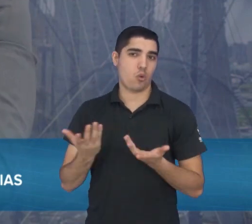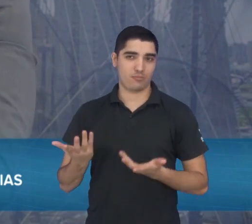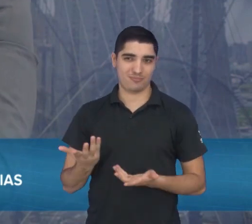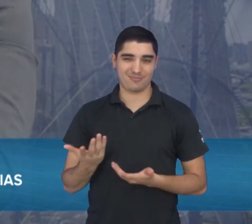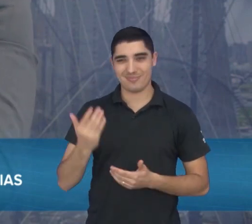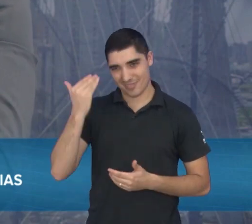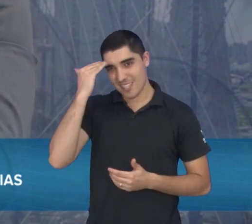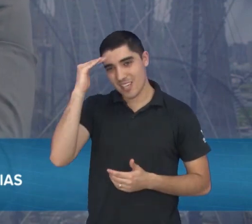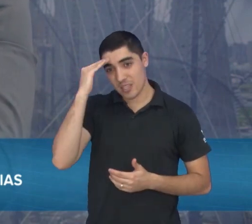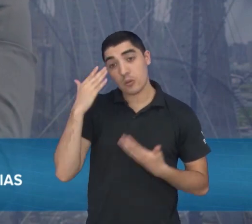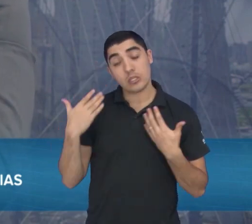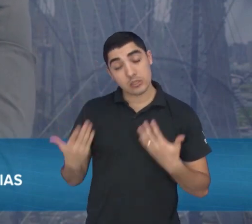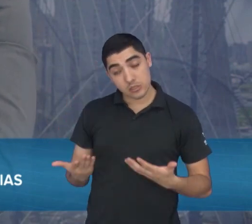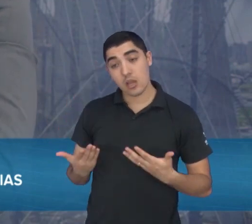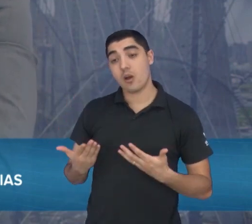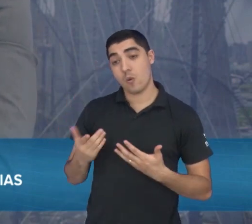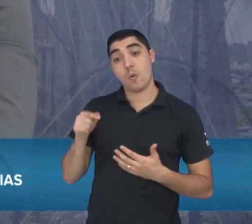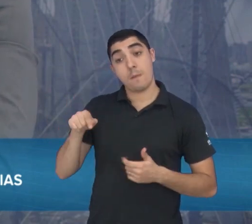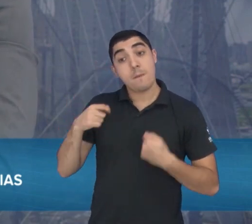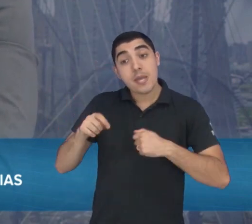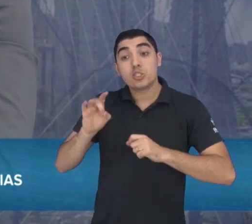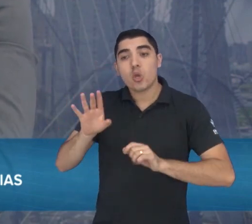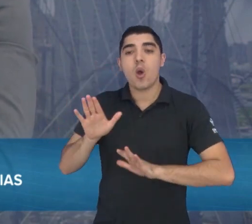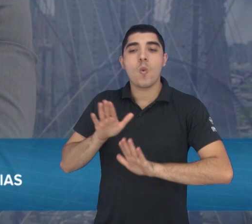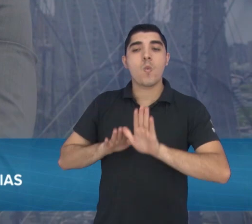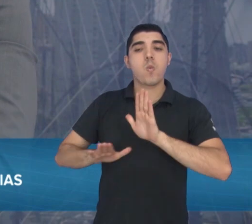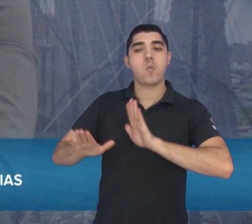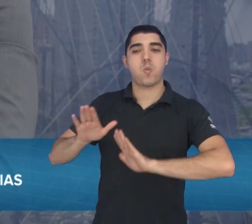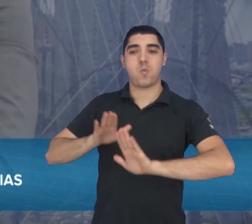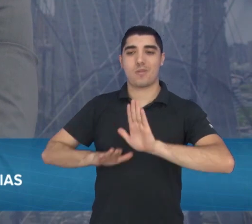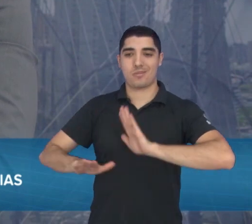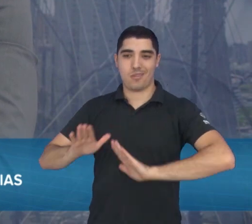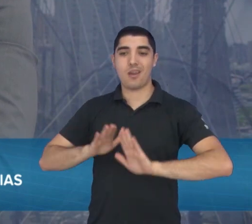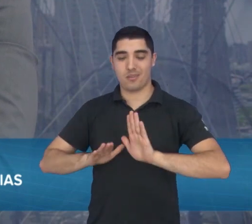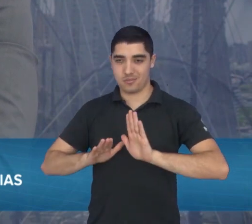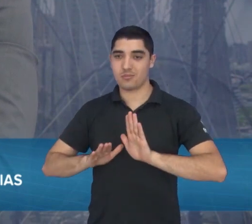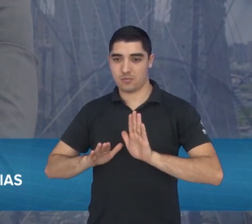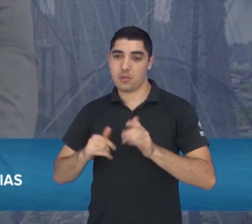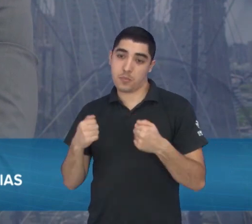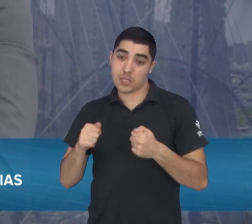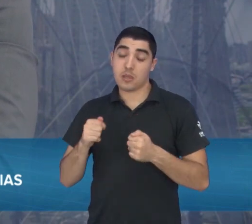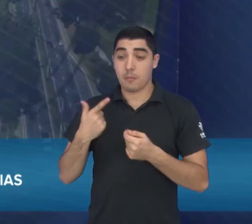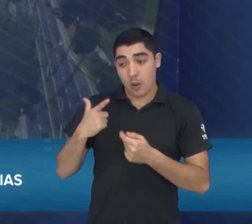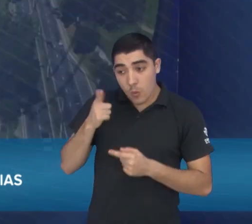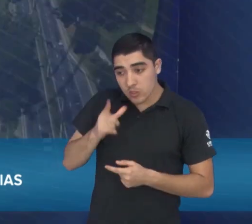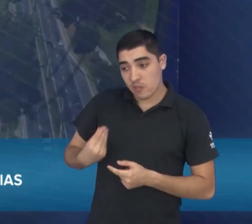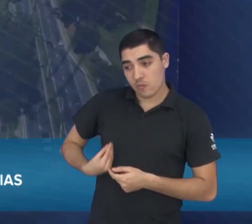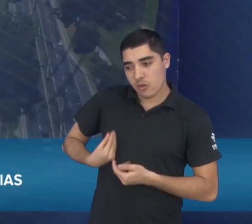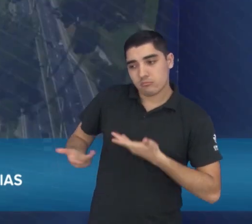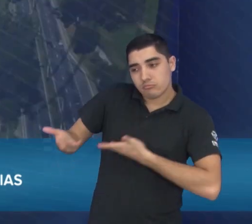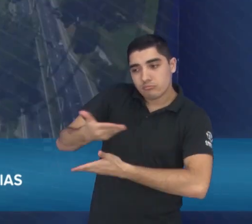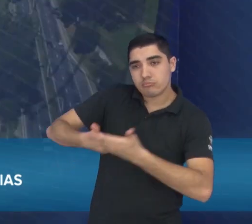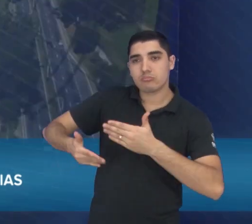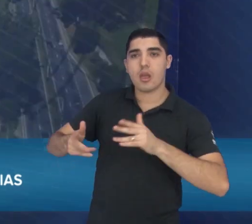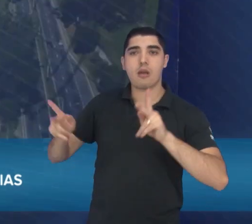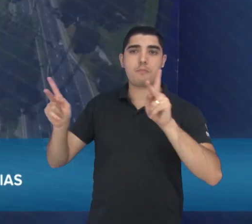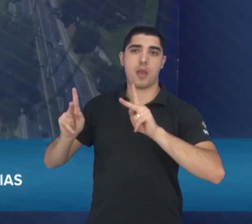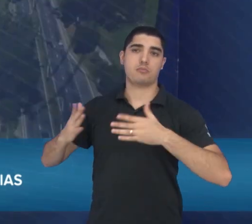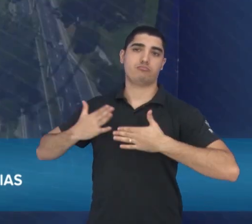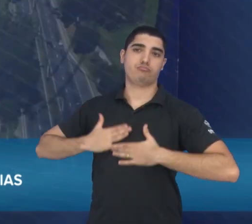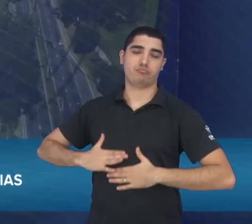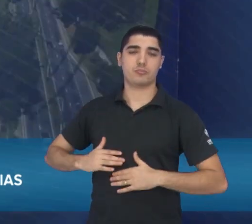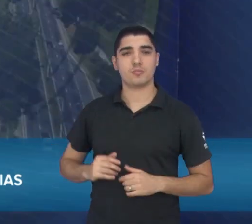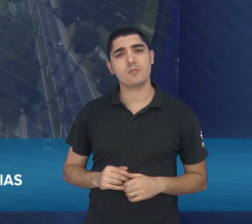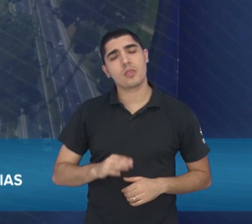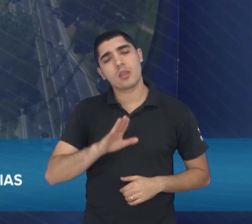que ajudam bastante os moradores a estar convivendo ali numa paz social ali. E aí, rapidamente, o condomínio,